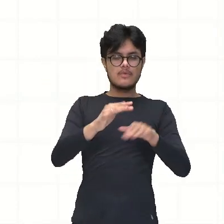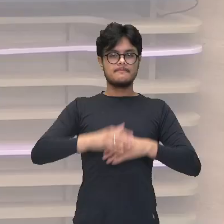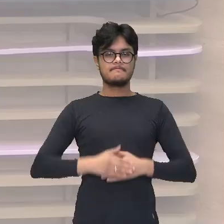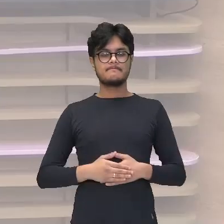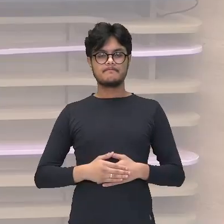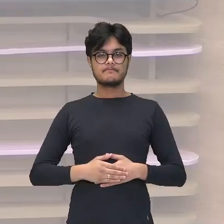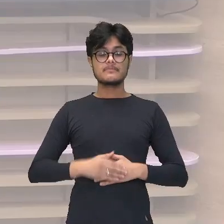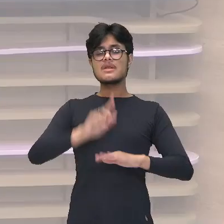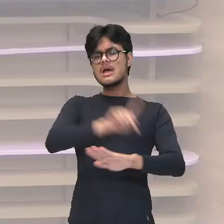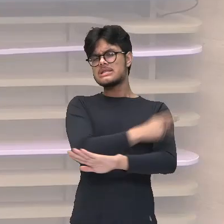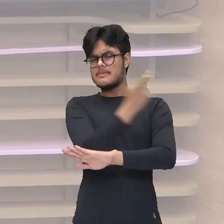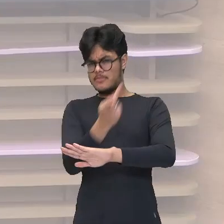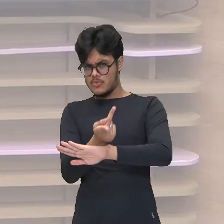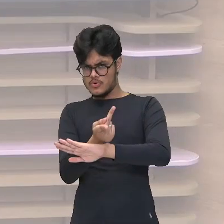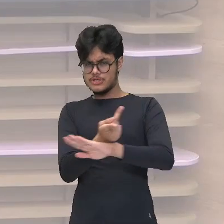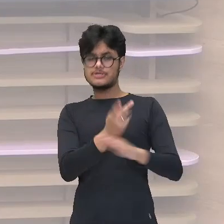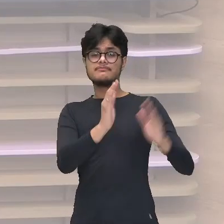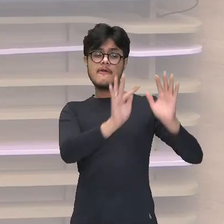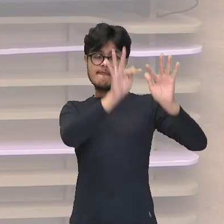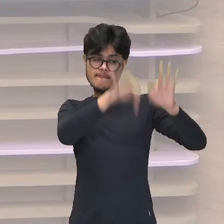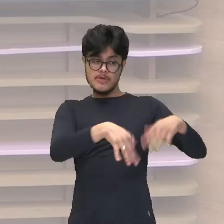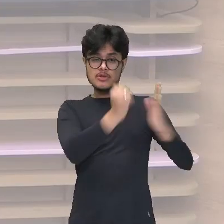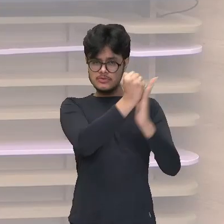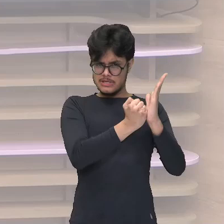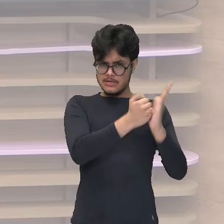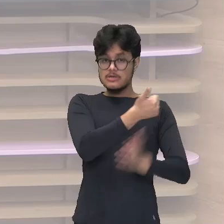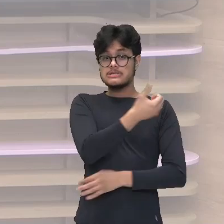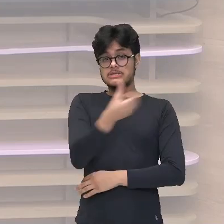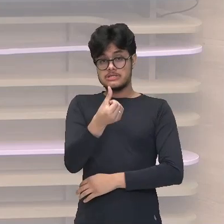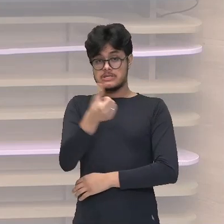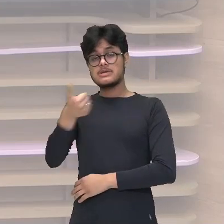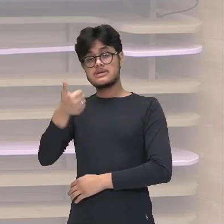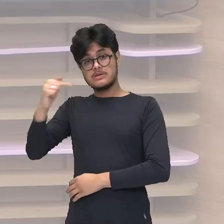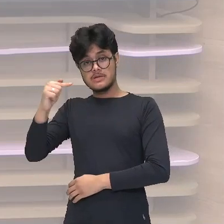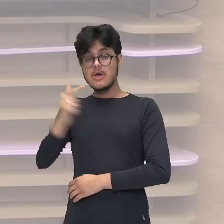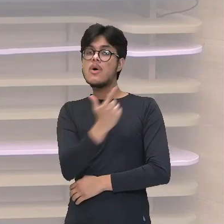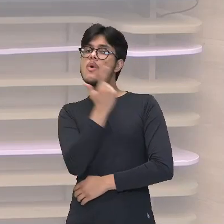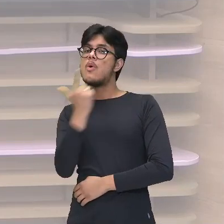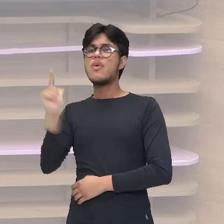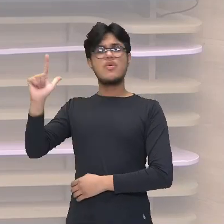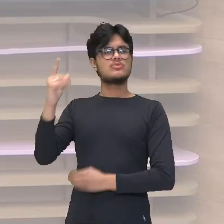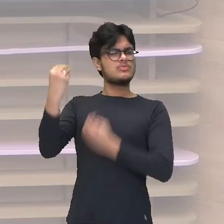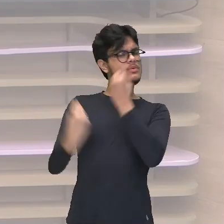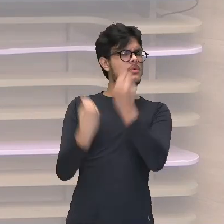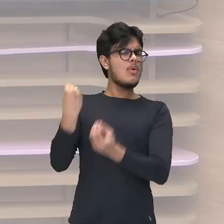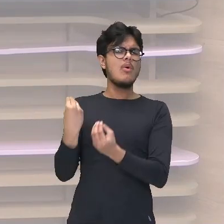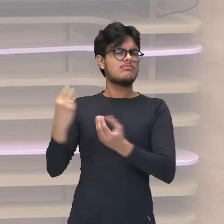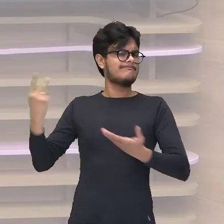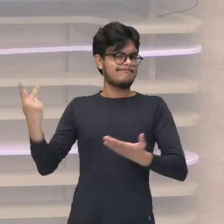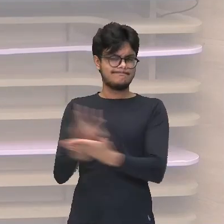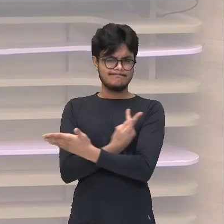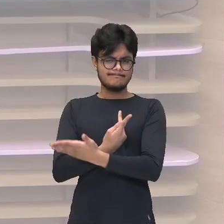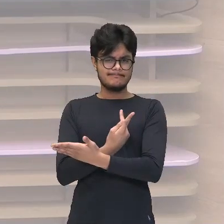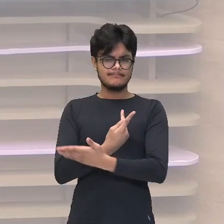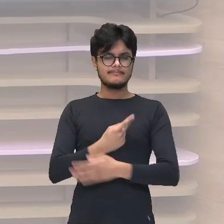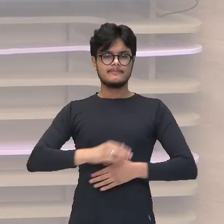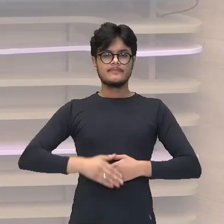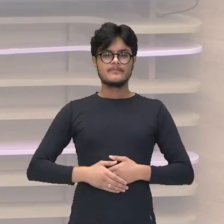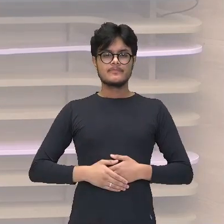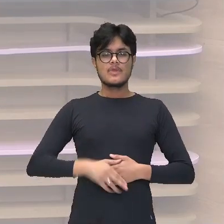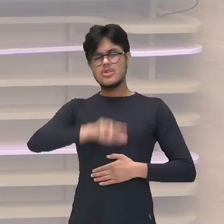os séculos 16, 17, a gente vai observar também um outro fluxo, né? Não mais ali para